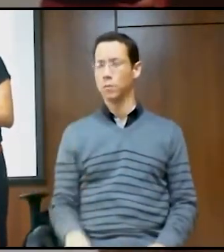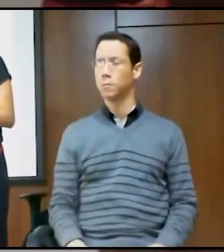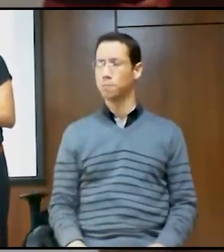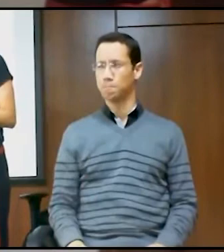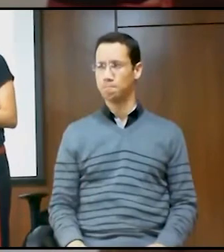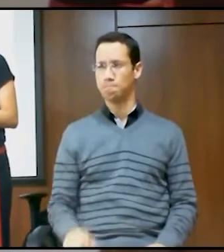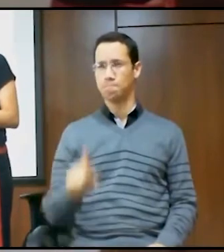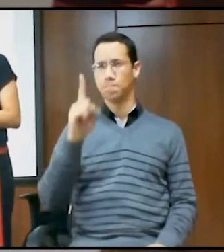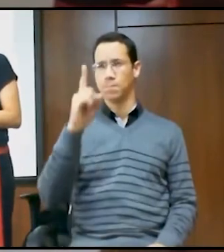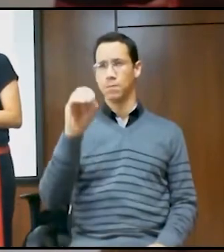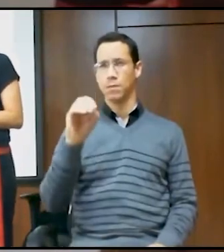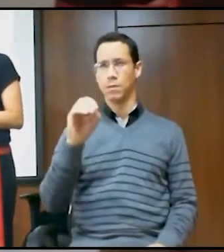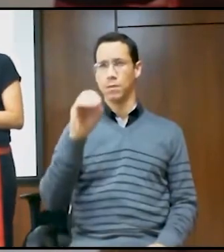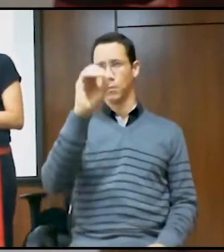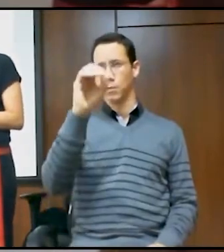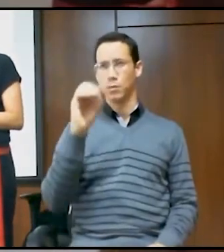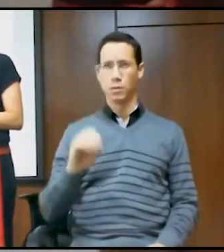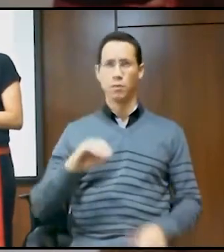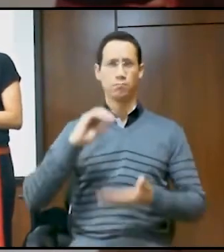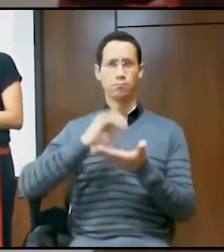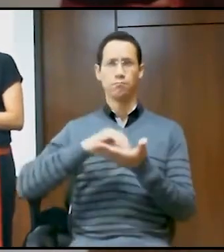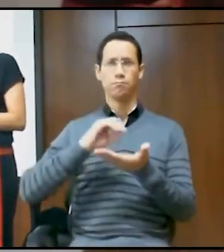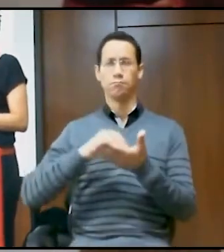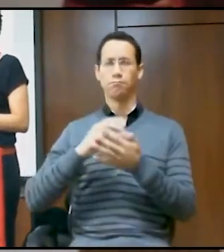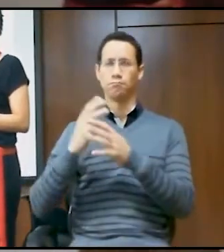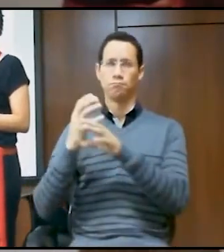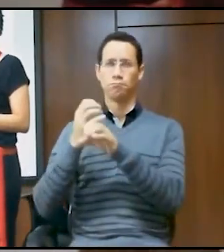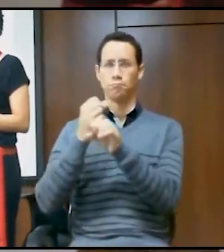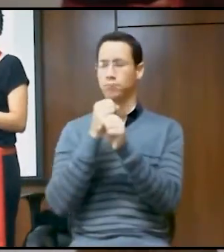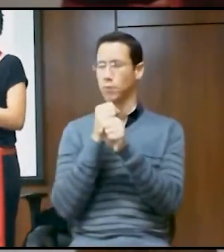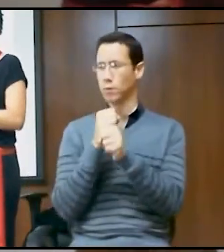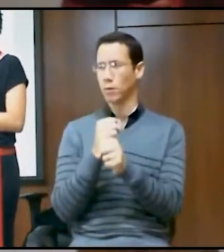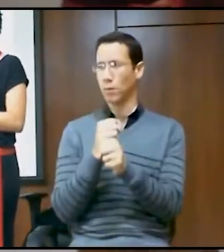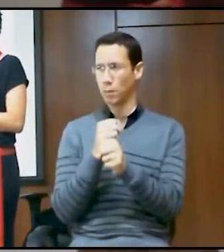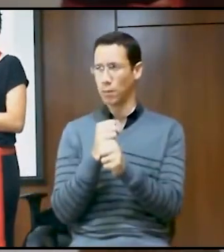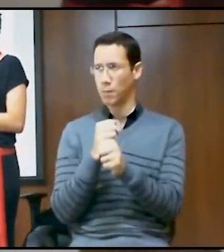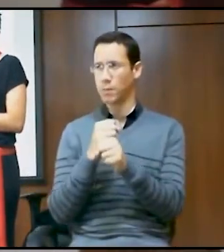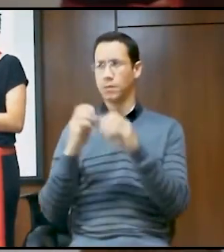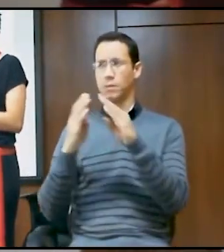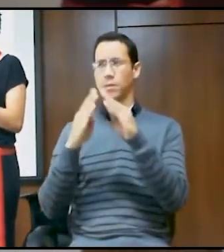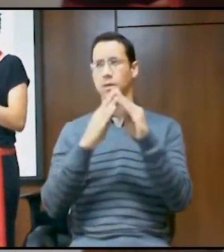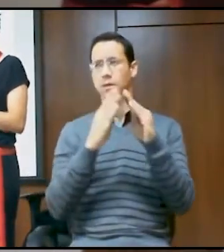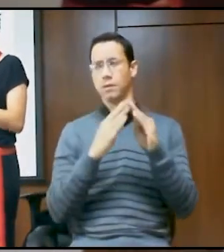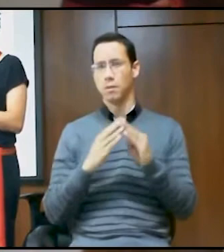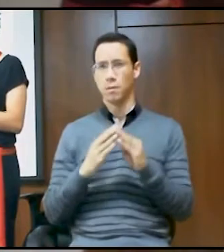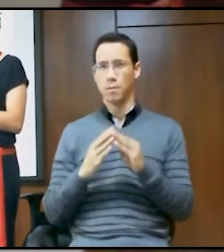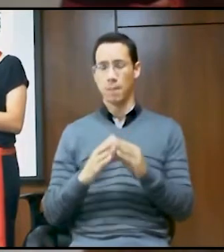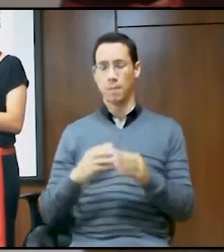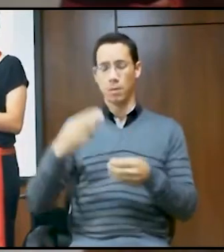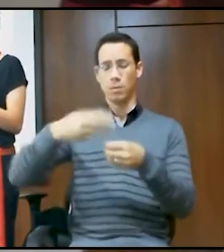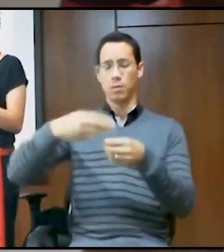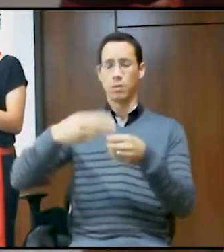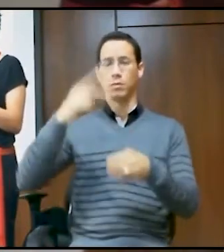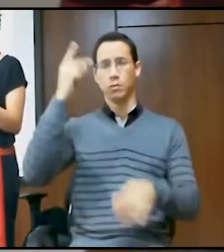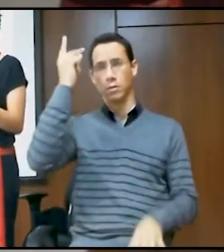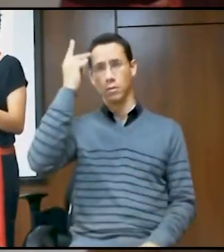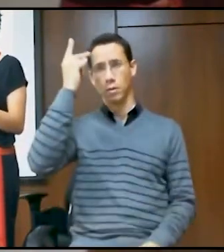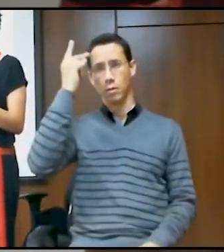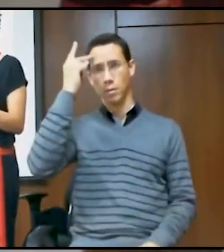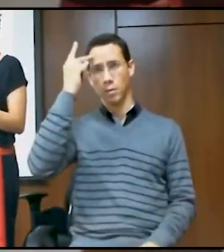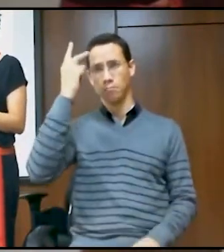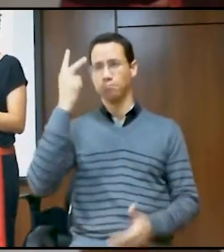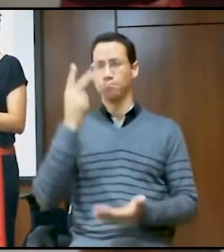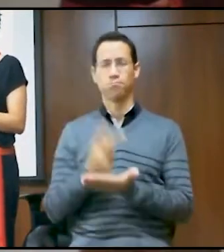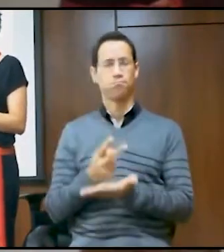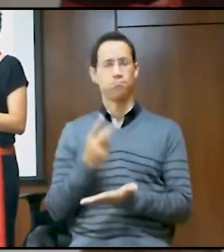de 10% do déficit total de habitação. Só que no município de São Paulo, e isso é uma constante